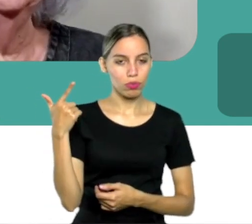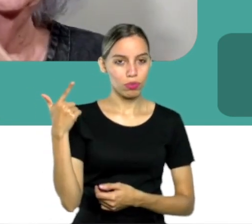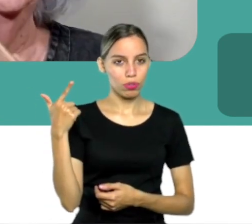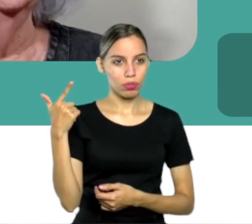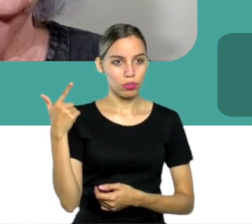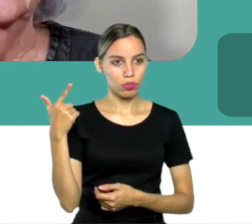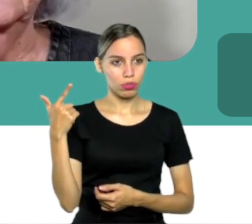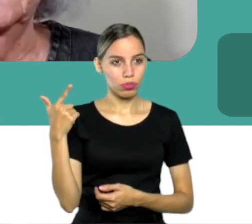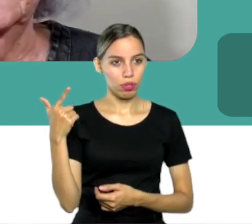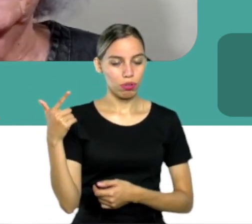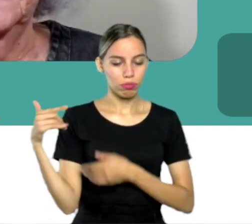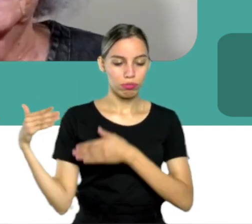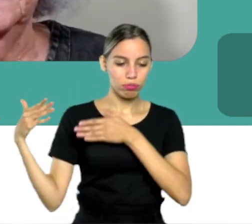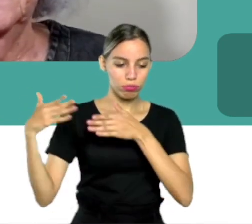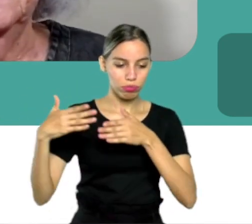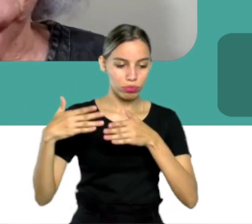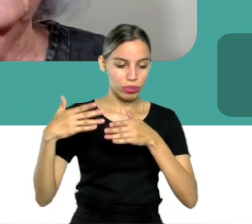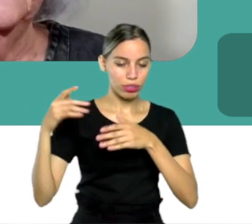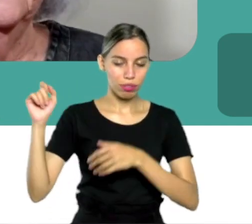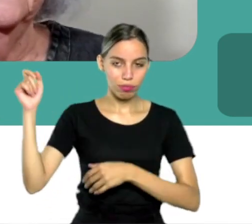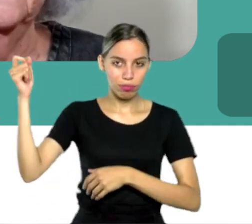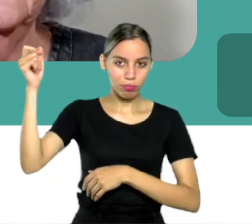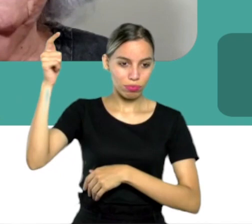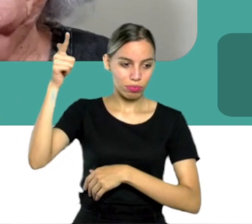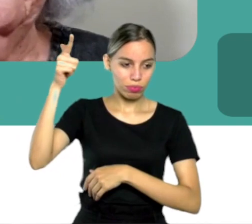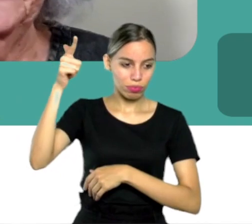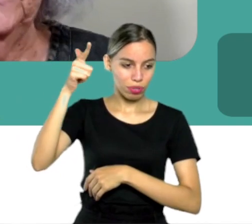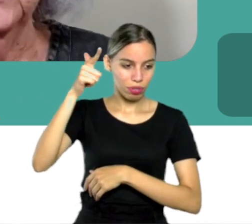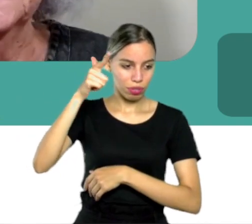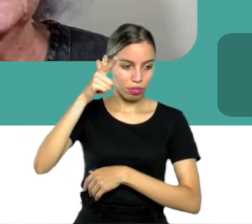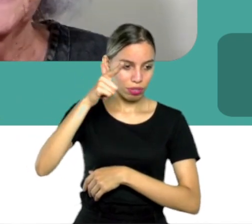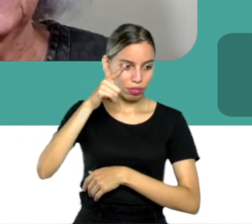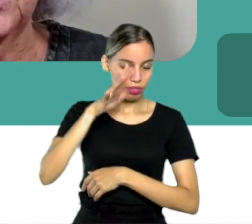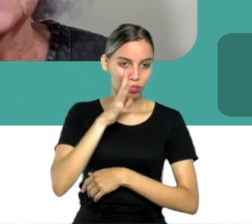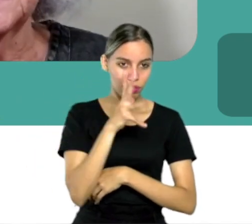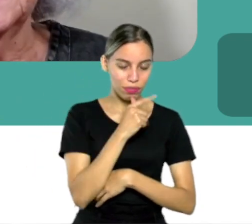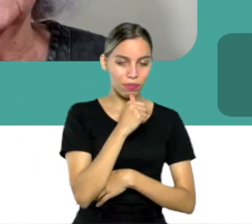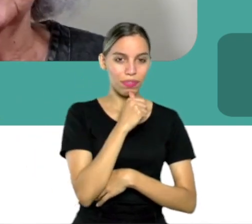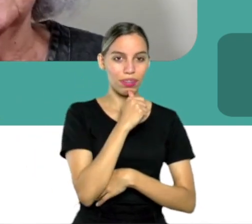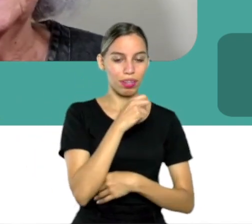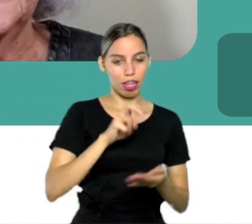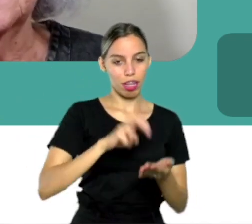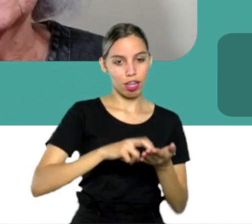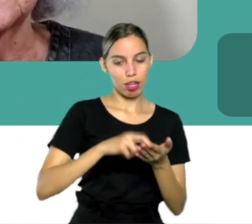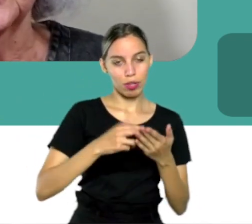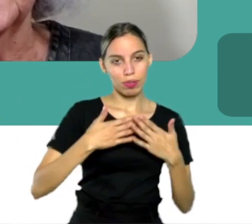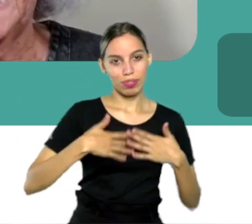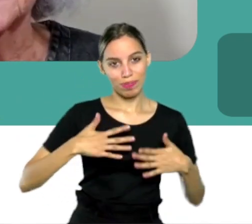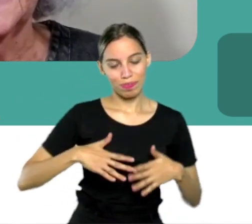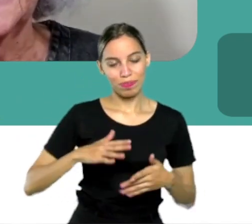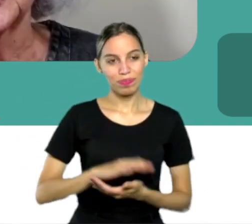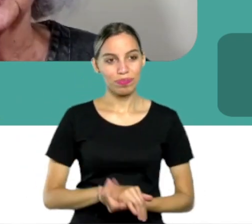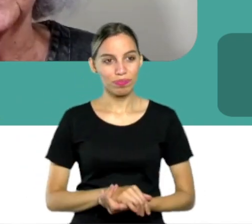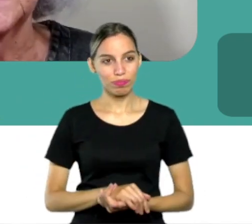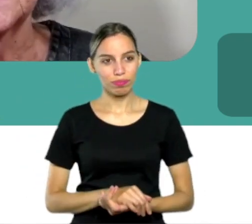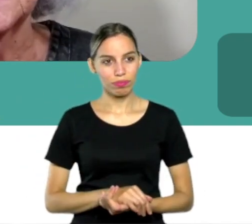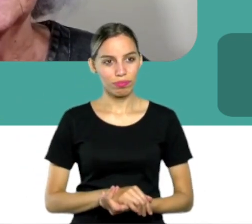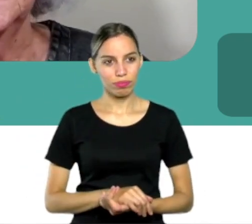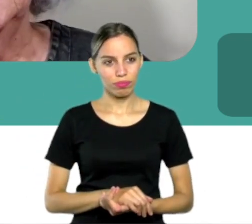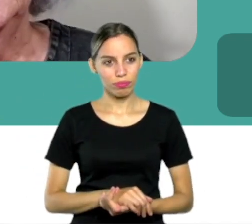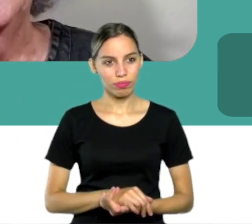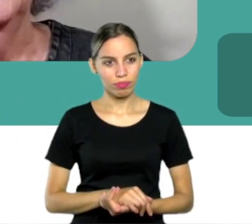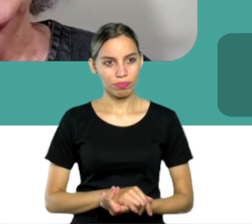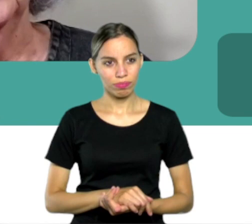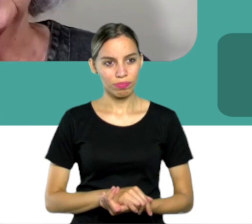Manhã delicada. Aí vai. Que lindo. Luz escandalosa desnudar-se nas